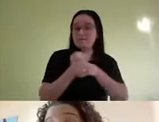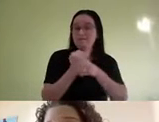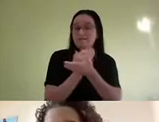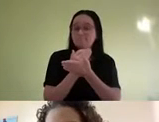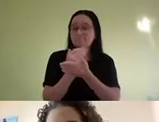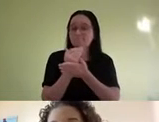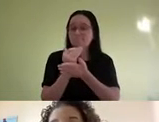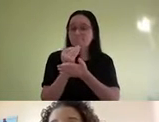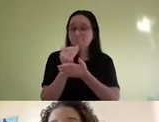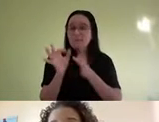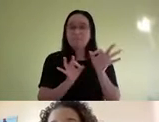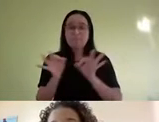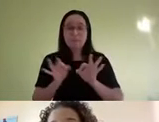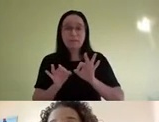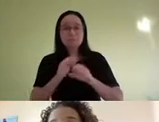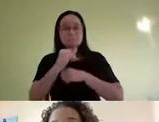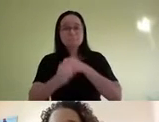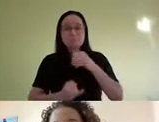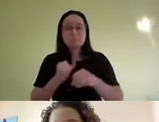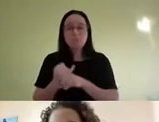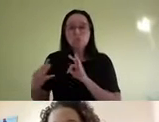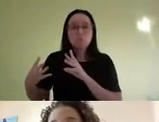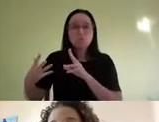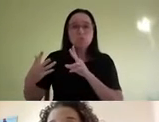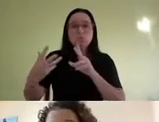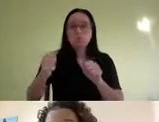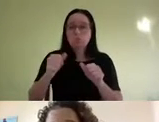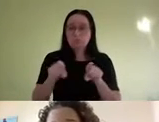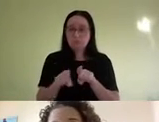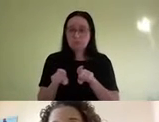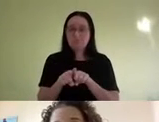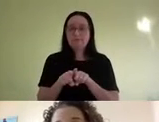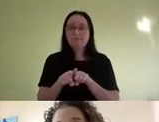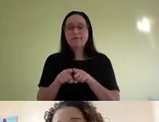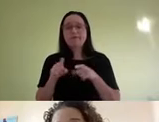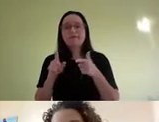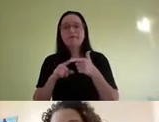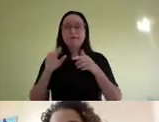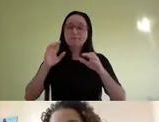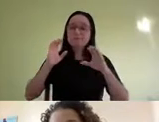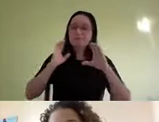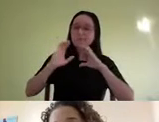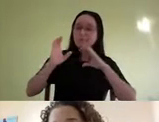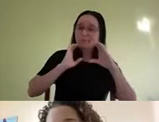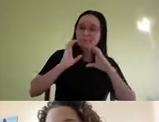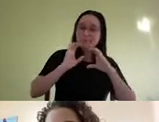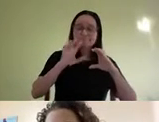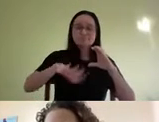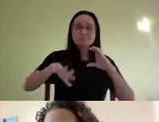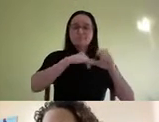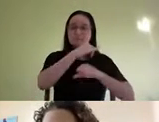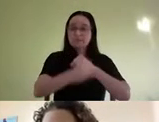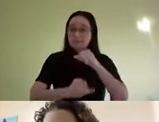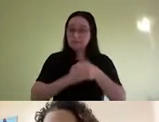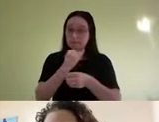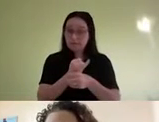suas aplicações e tendo comunicação com a internet e depois como divisor de águas quando a gente